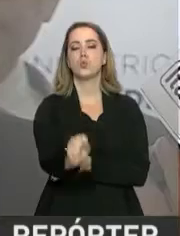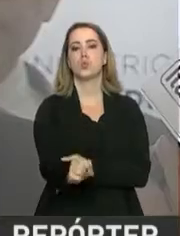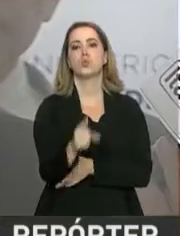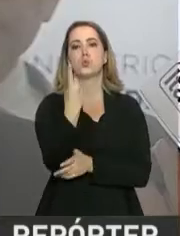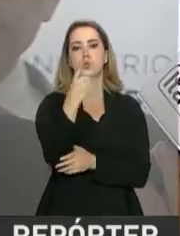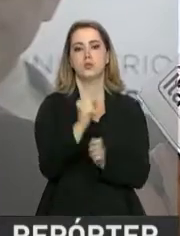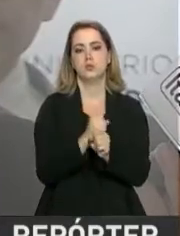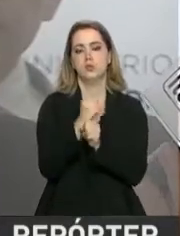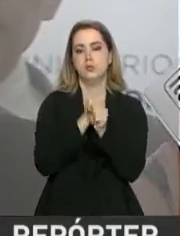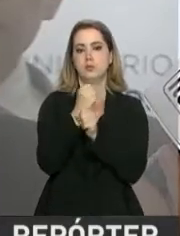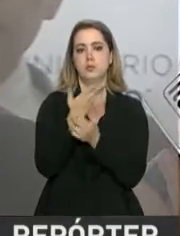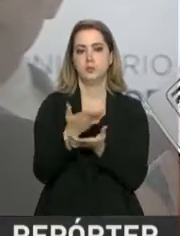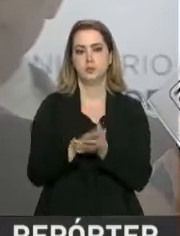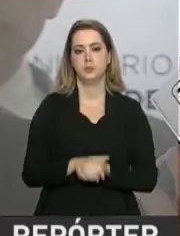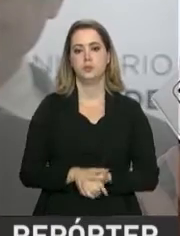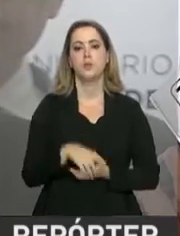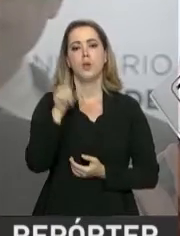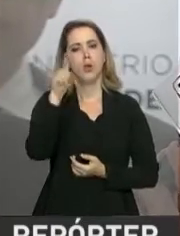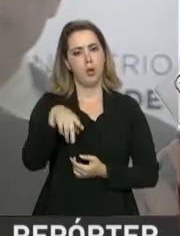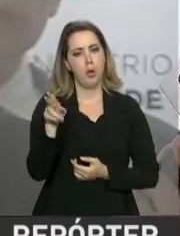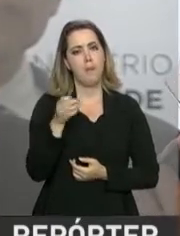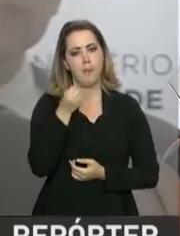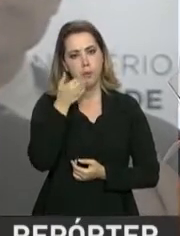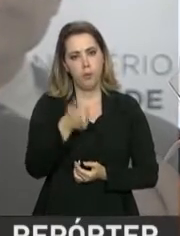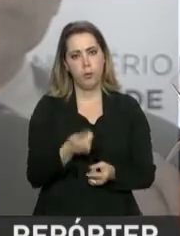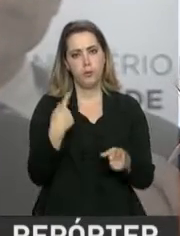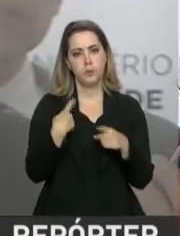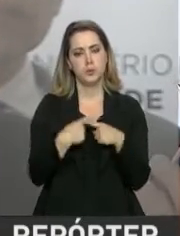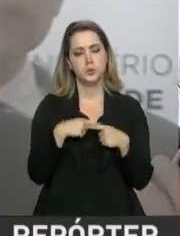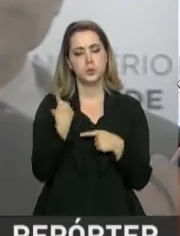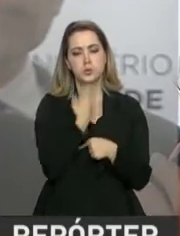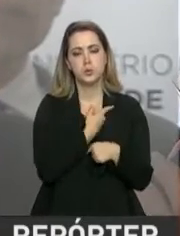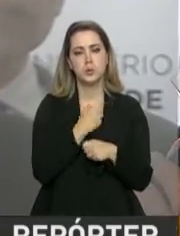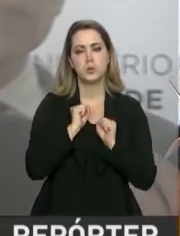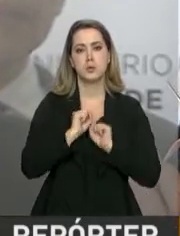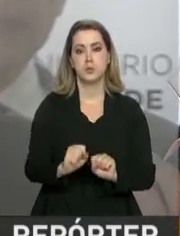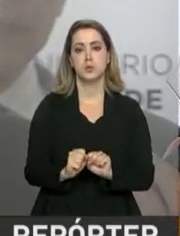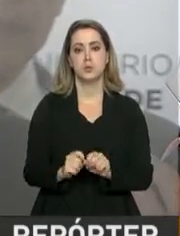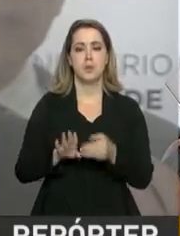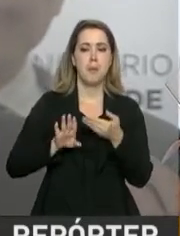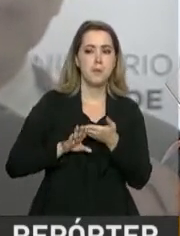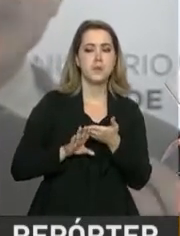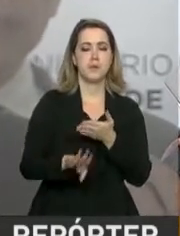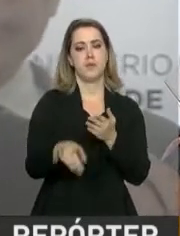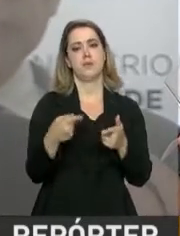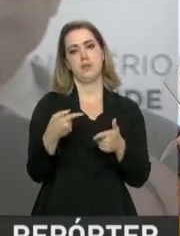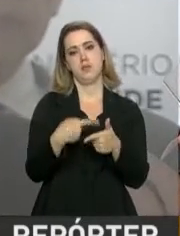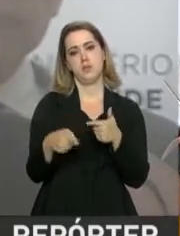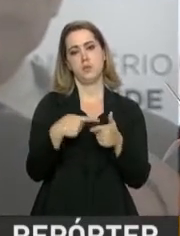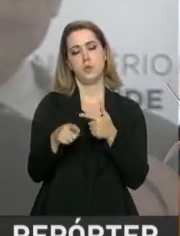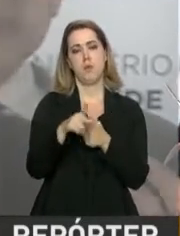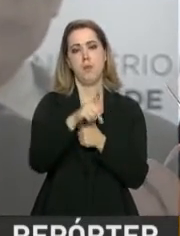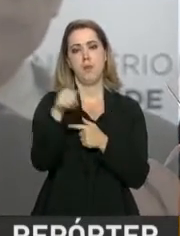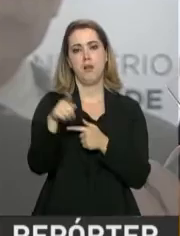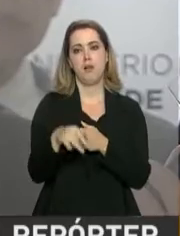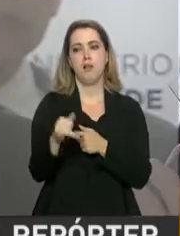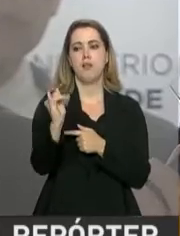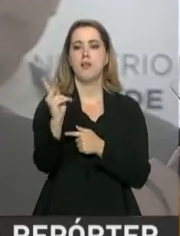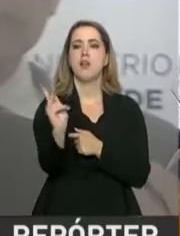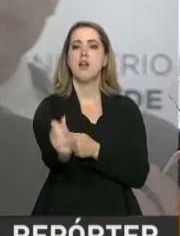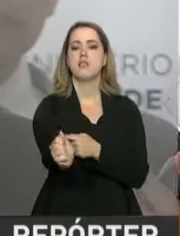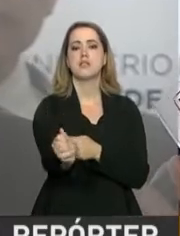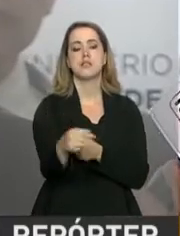ano. Eu acredito que isso vai ser muito útil para que nós possamos combater a Zika, que é um